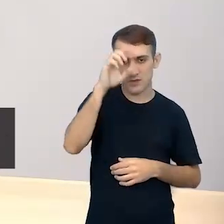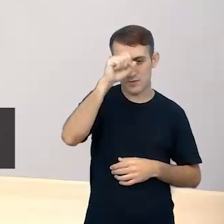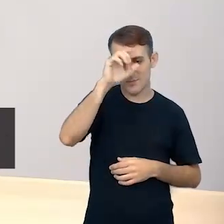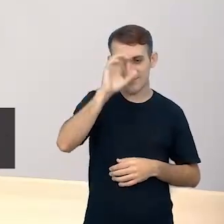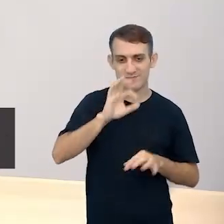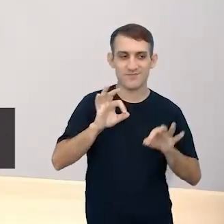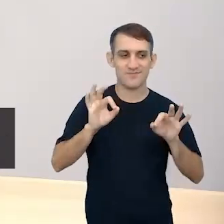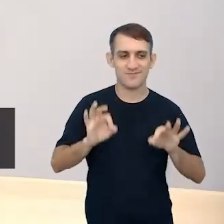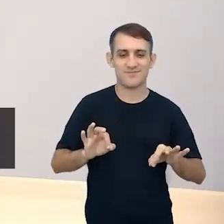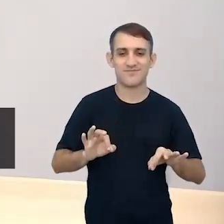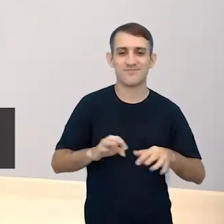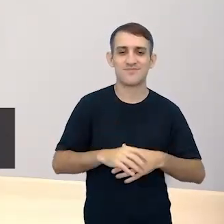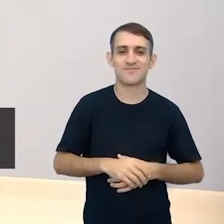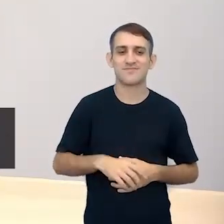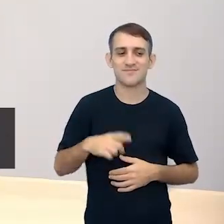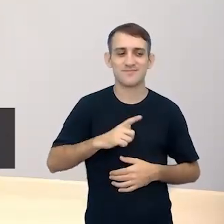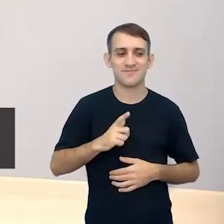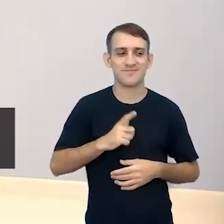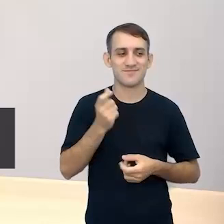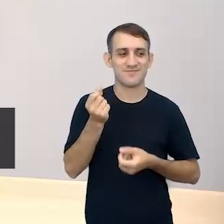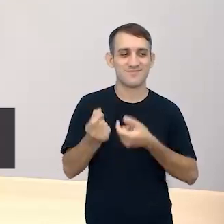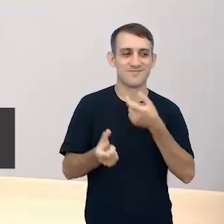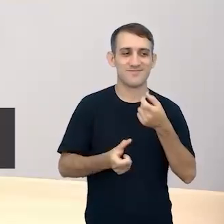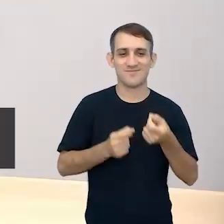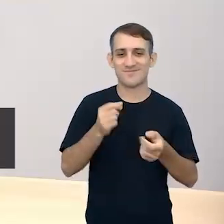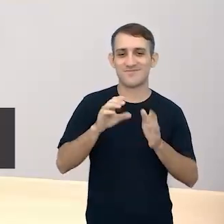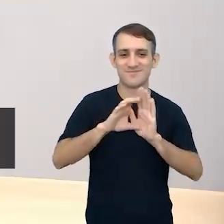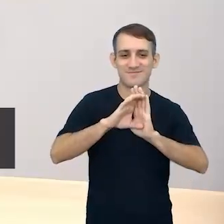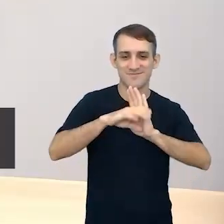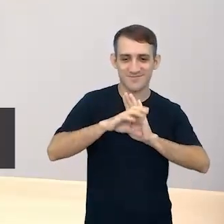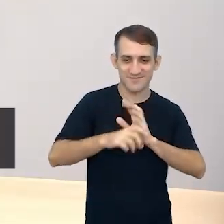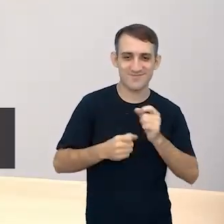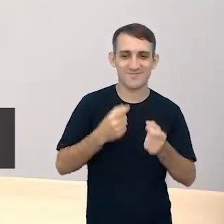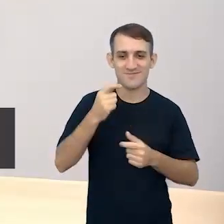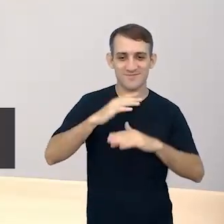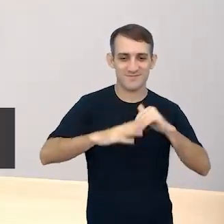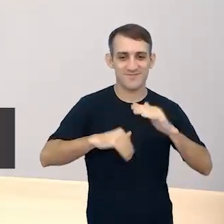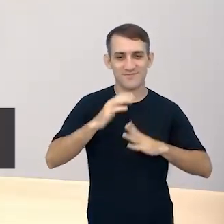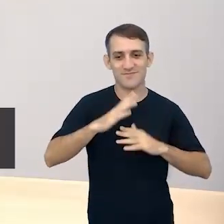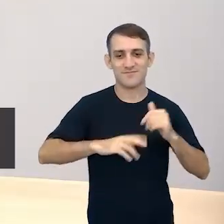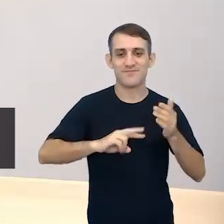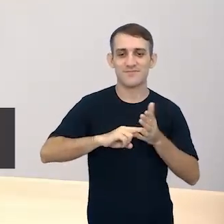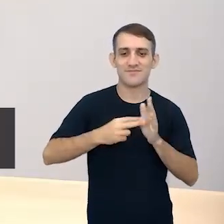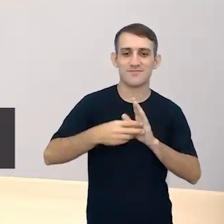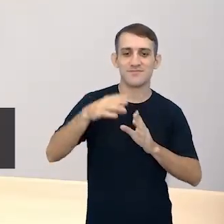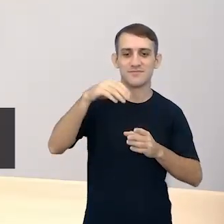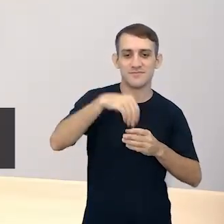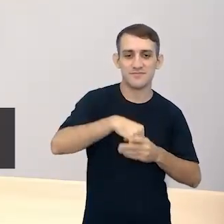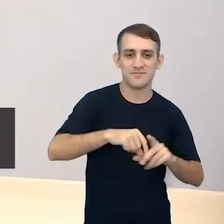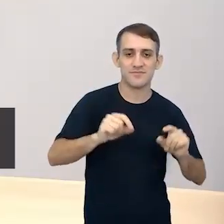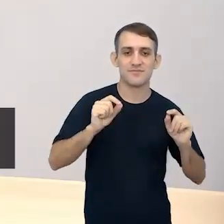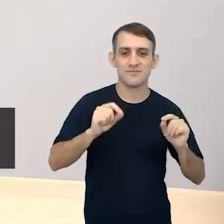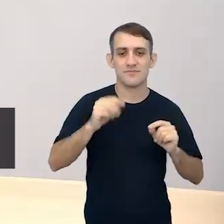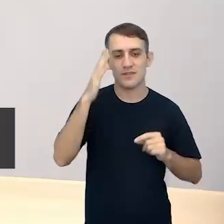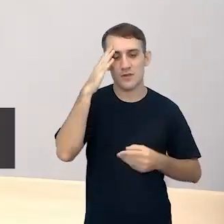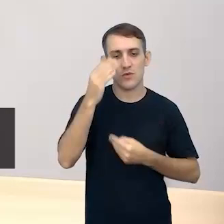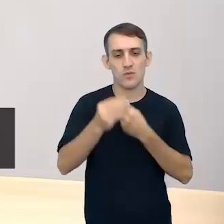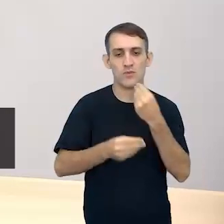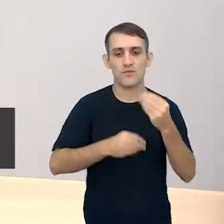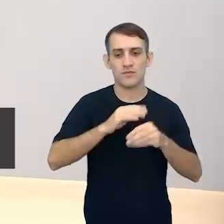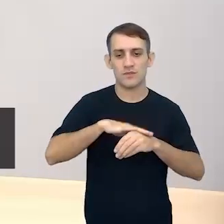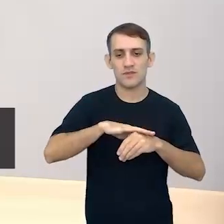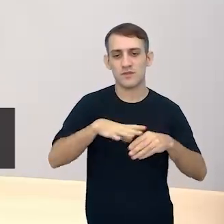significativamente. Né? Ele tem alguns conceitos da aprendizagem significativa dentro dele, que é a reconciliação integrativa,